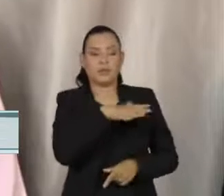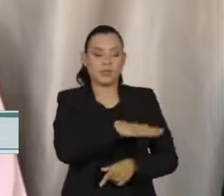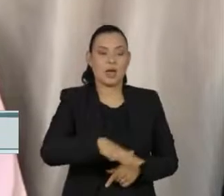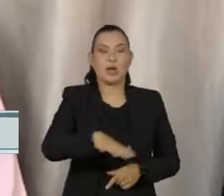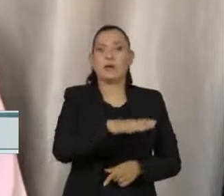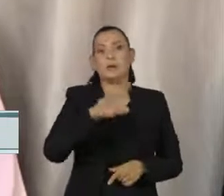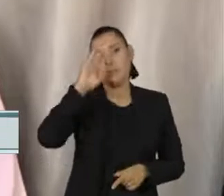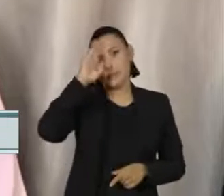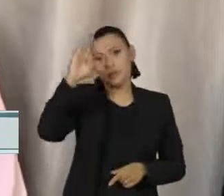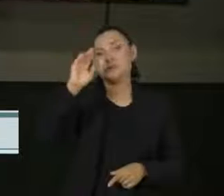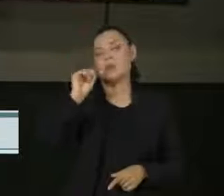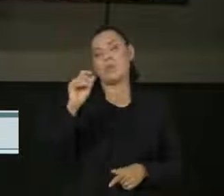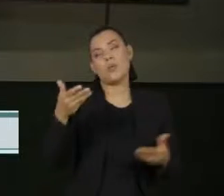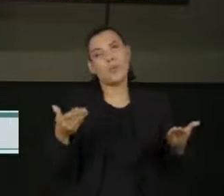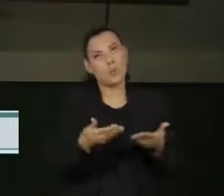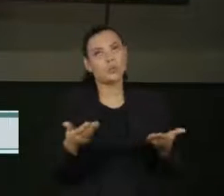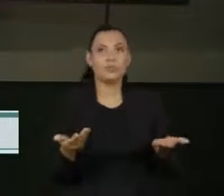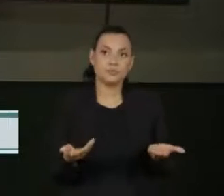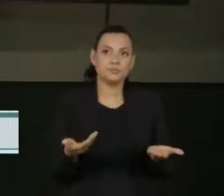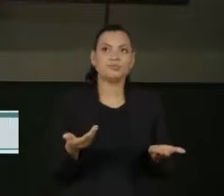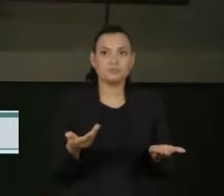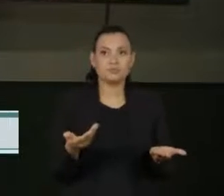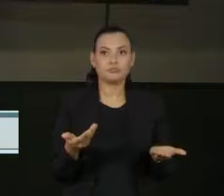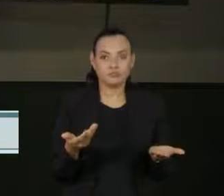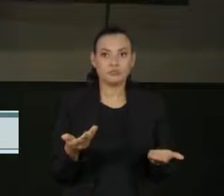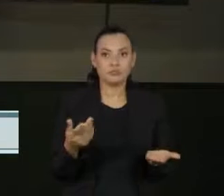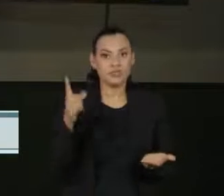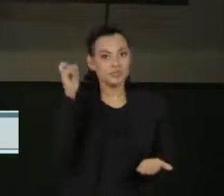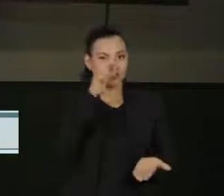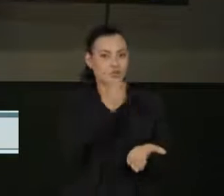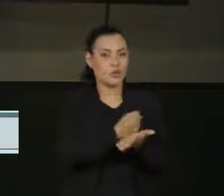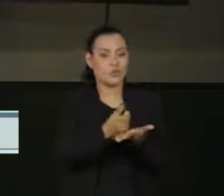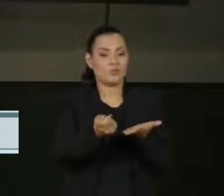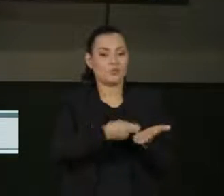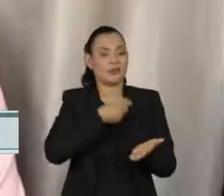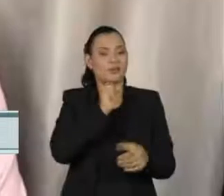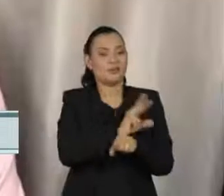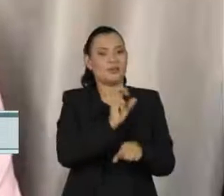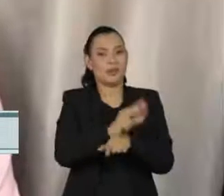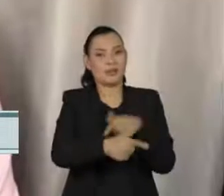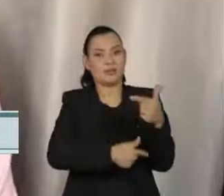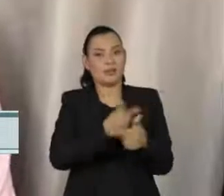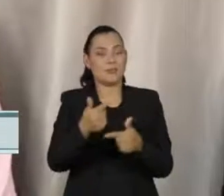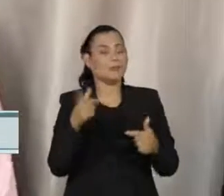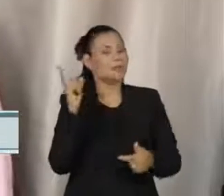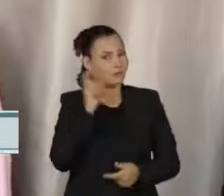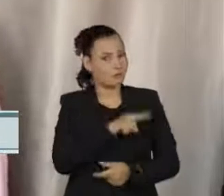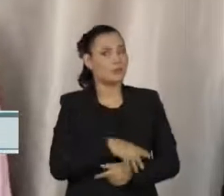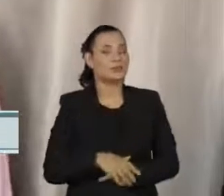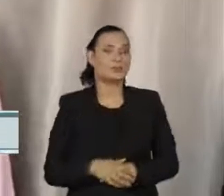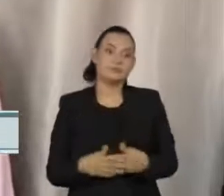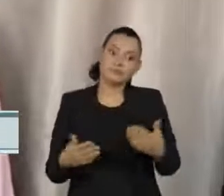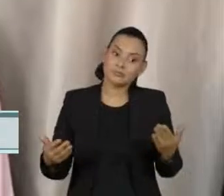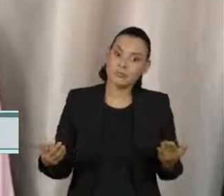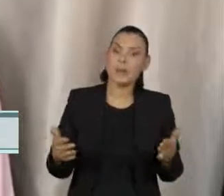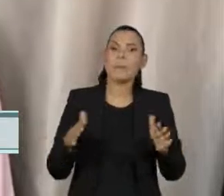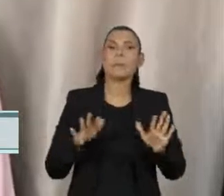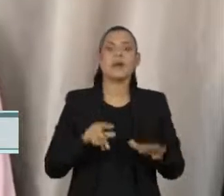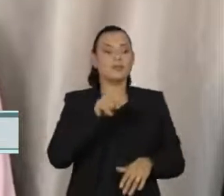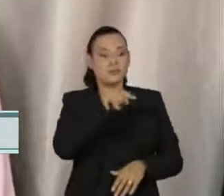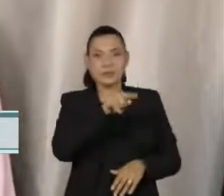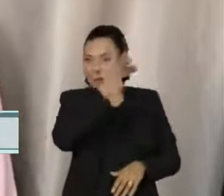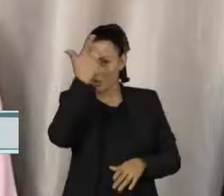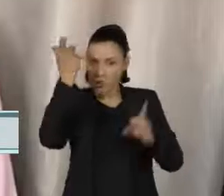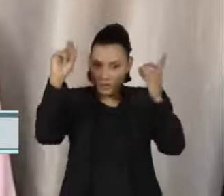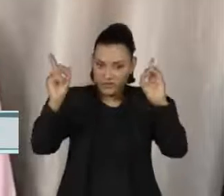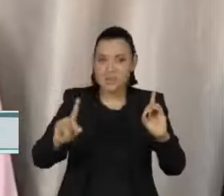dos segmentos ainda com menor índice de contratação pelas empresas. E nunca perca de foco que você, pessoa com